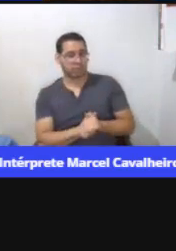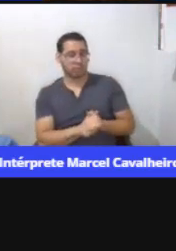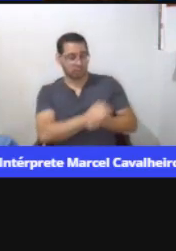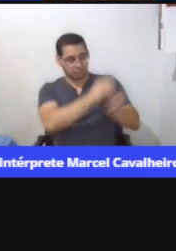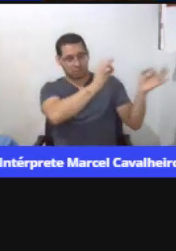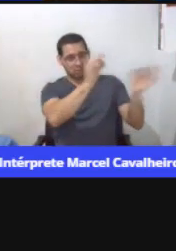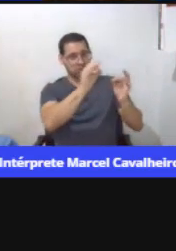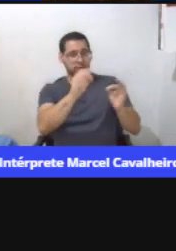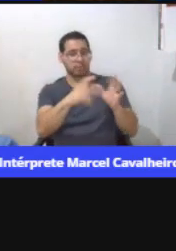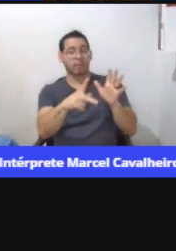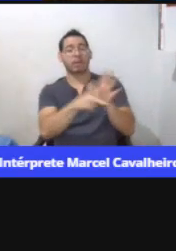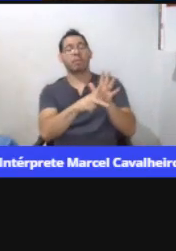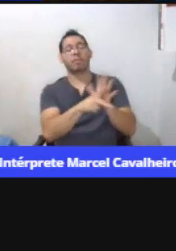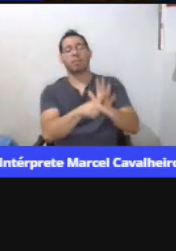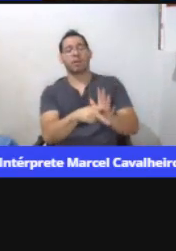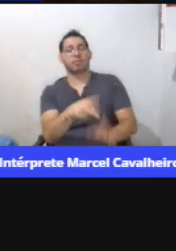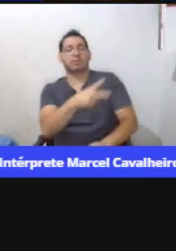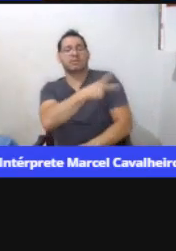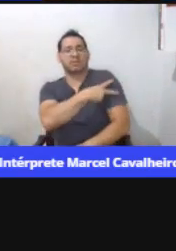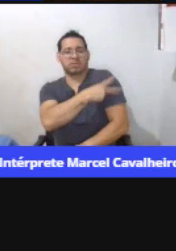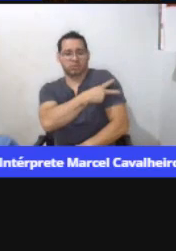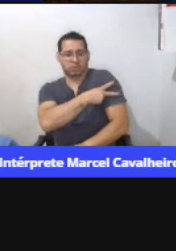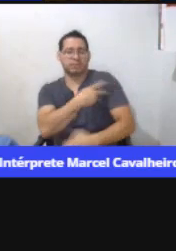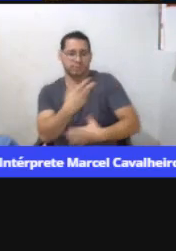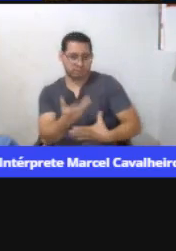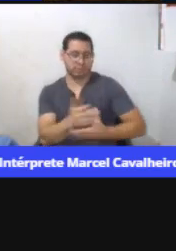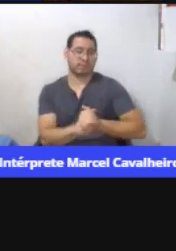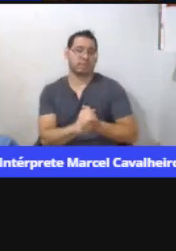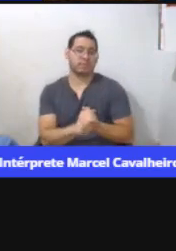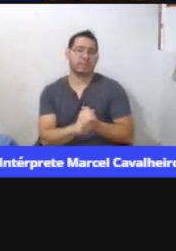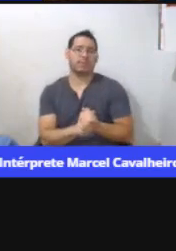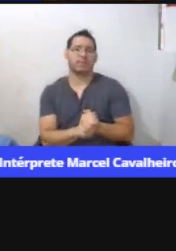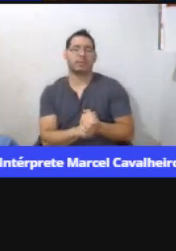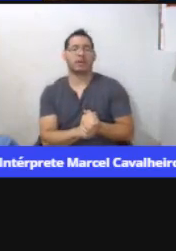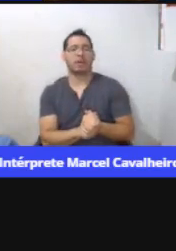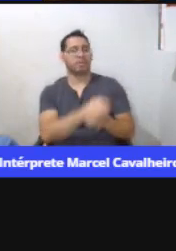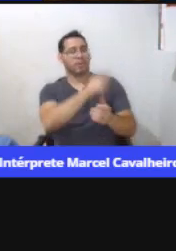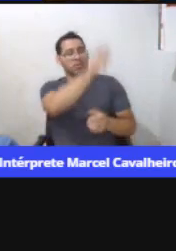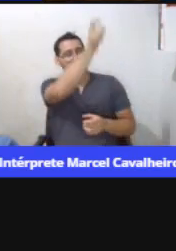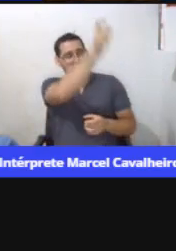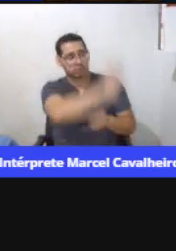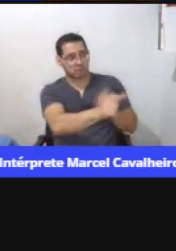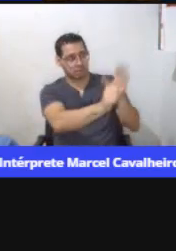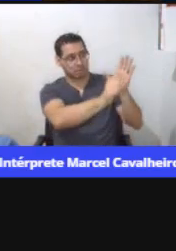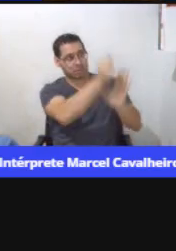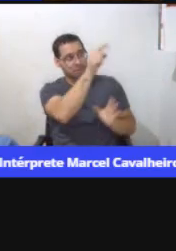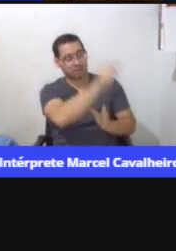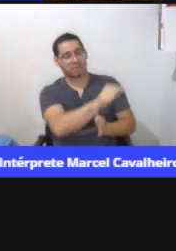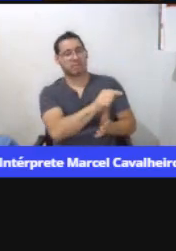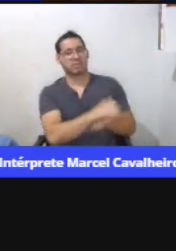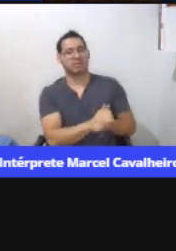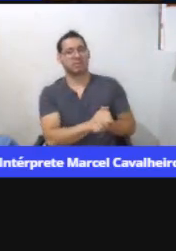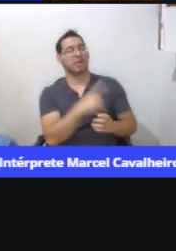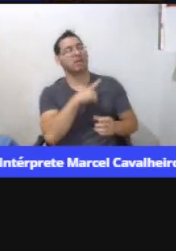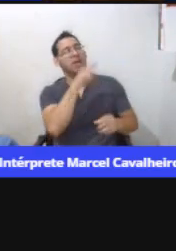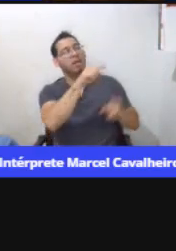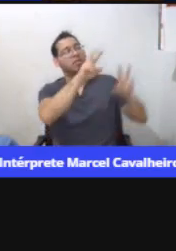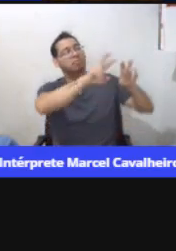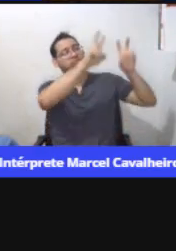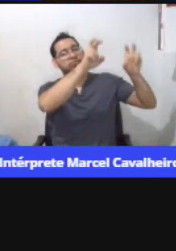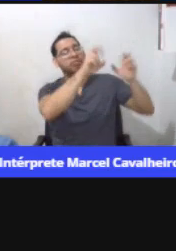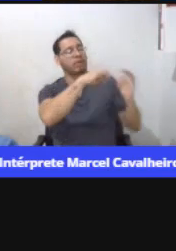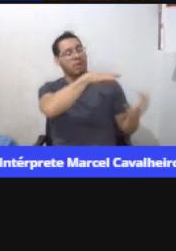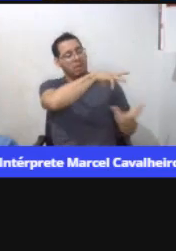aqui, para o 2º aninho. Então, na primeira coluna, nós temos as unidades temáticas. Então, tem ali